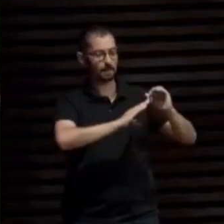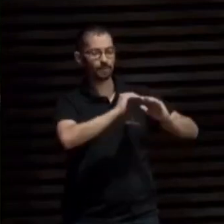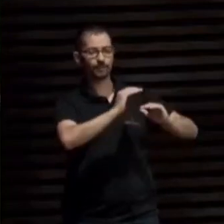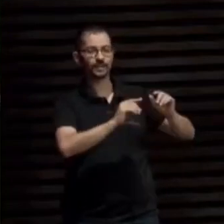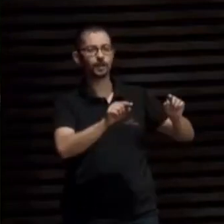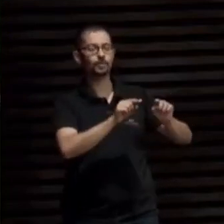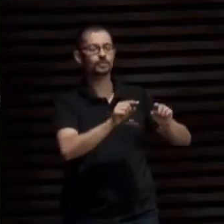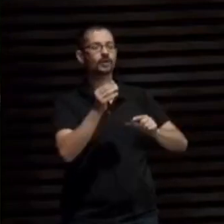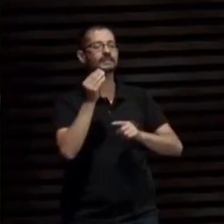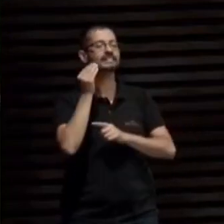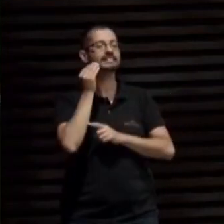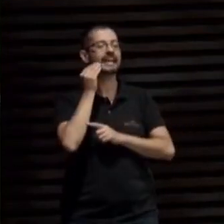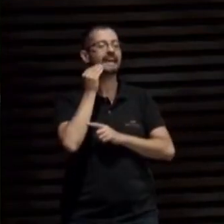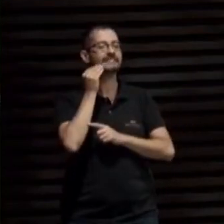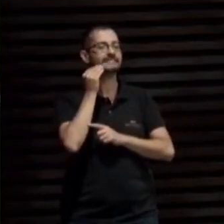maestro.